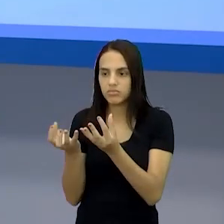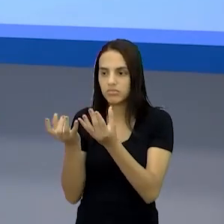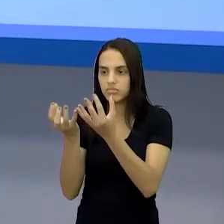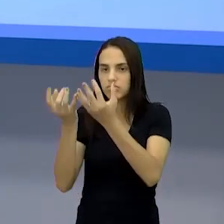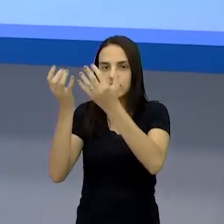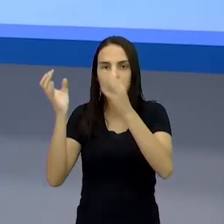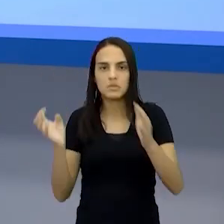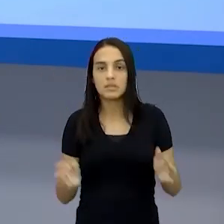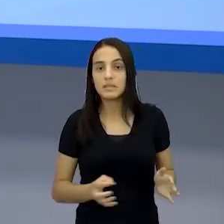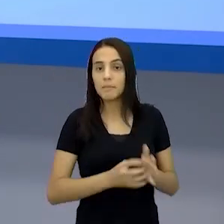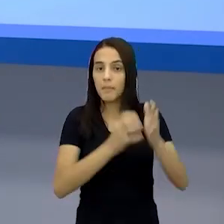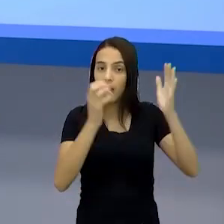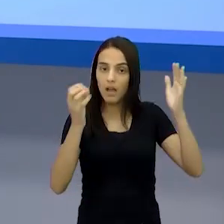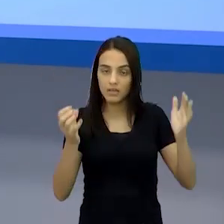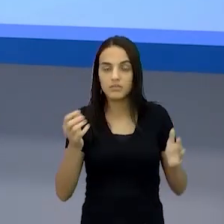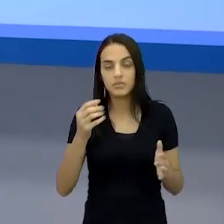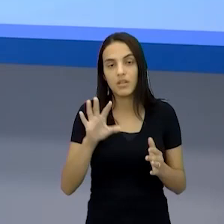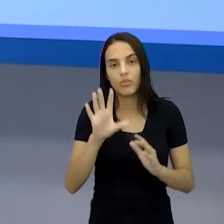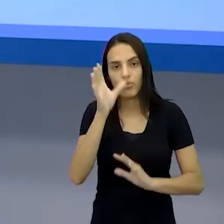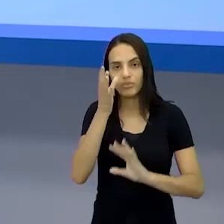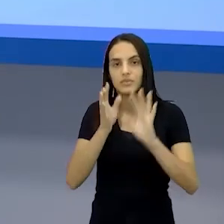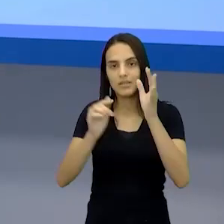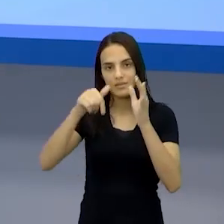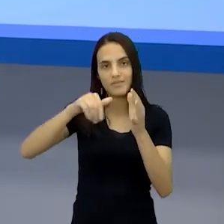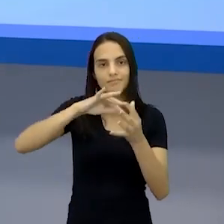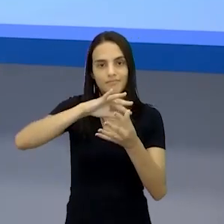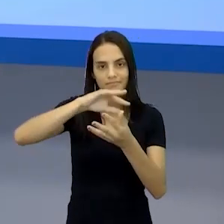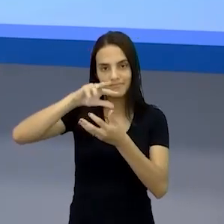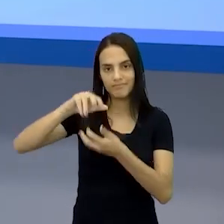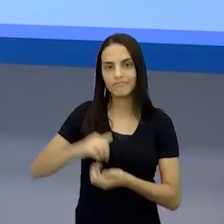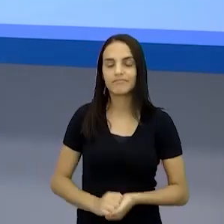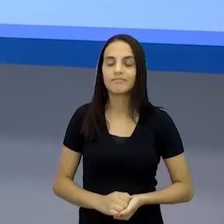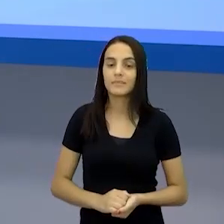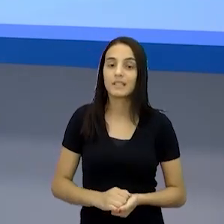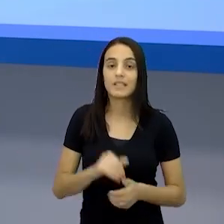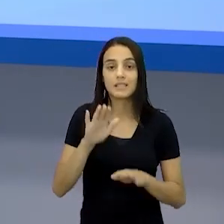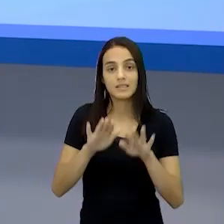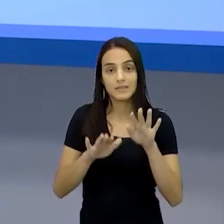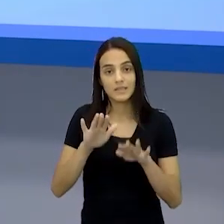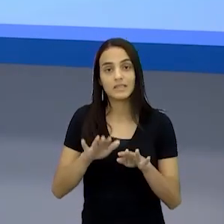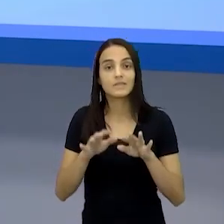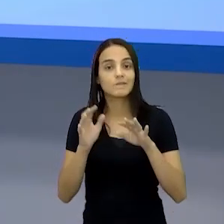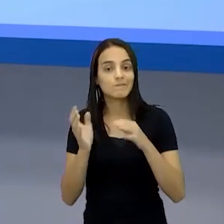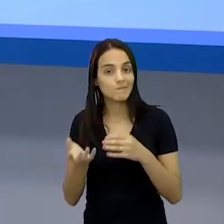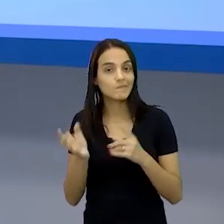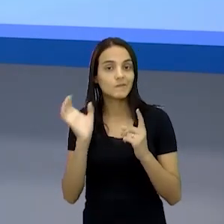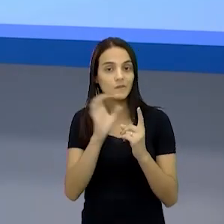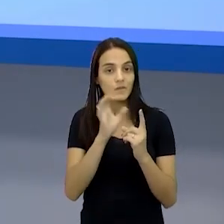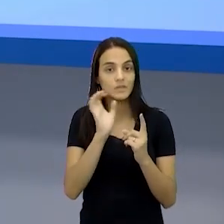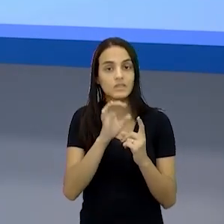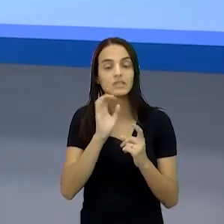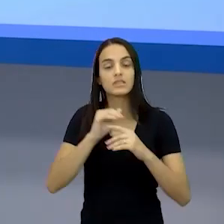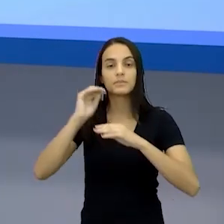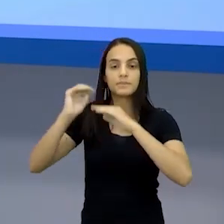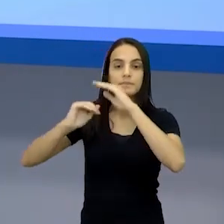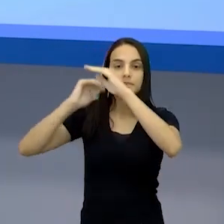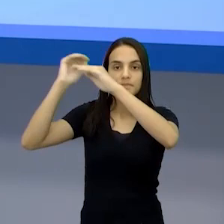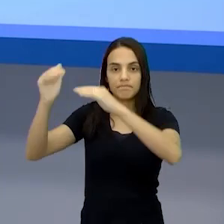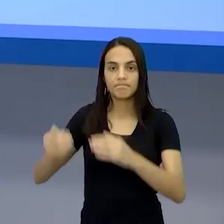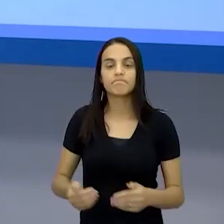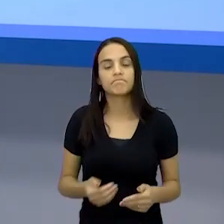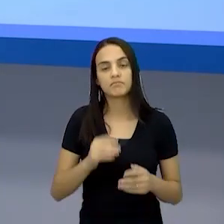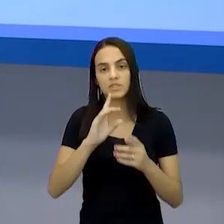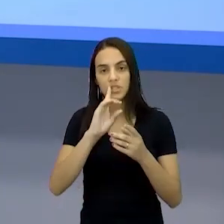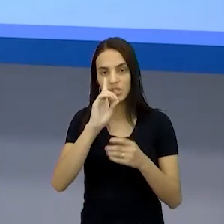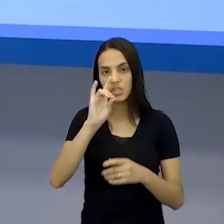abalos sísmicos que acontecem aqui no nosso planeta, que acaba, né, influenciando aí no processo, né, de